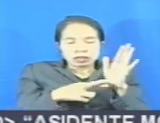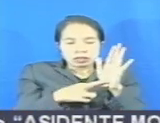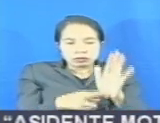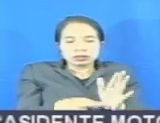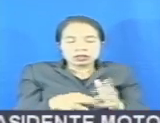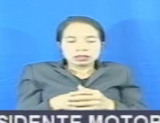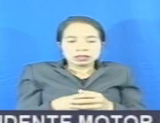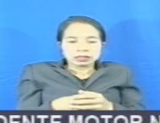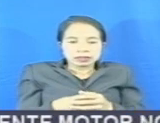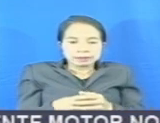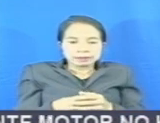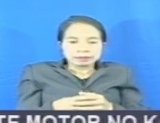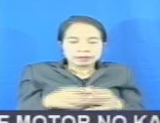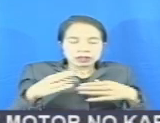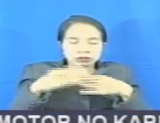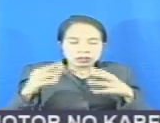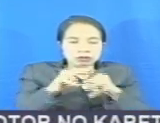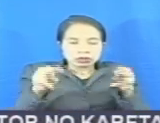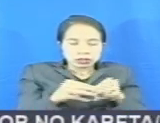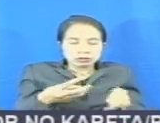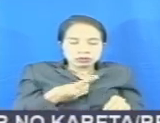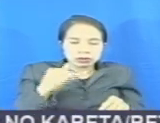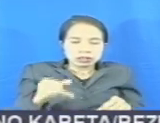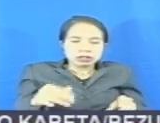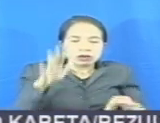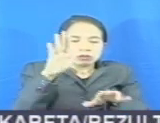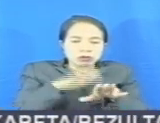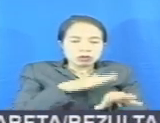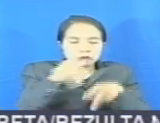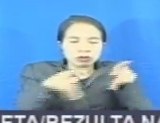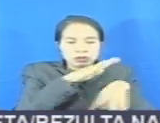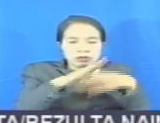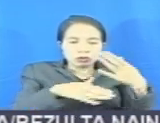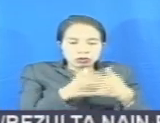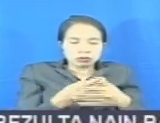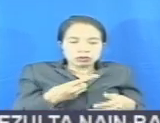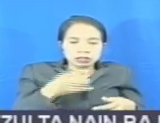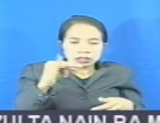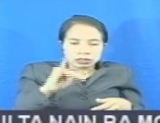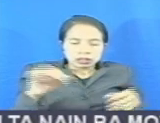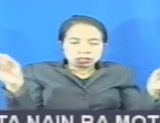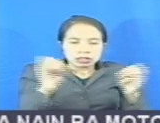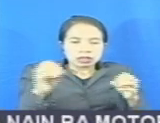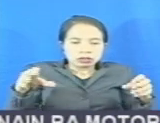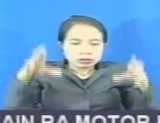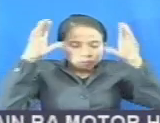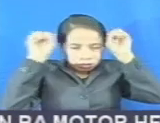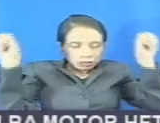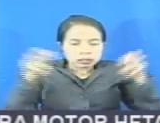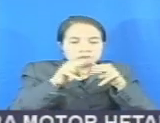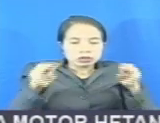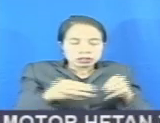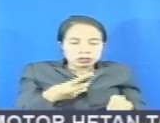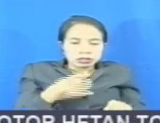de Dili convida entidades foto Dili ne los presiden autoridad municipio Dili